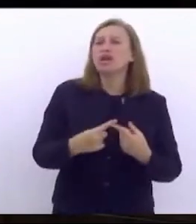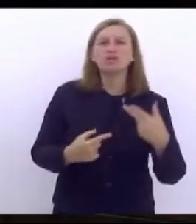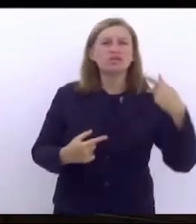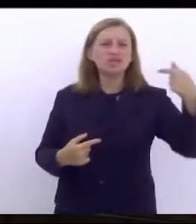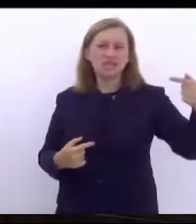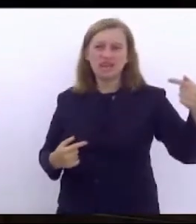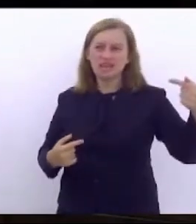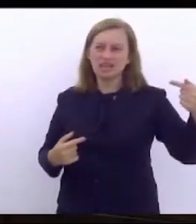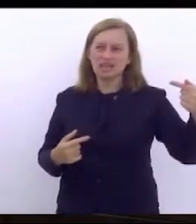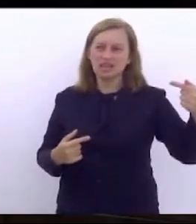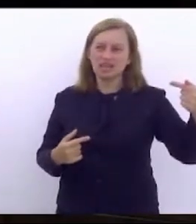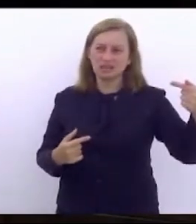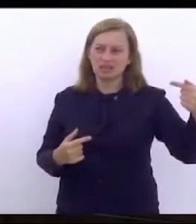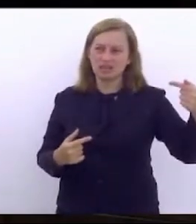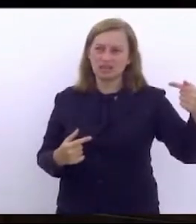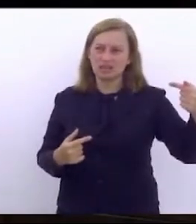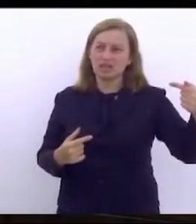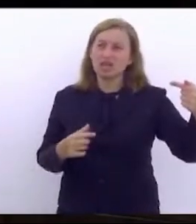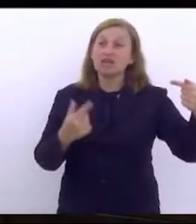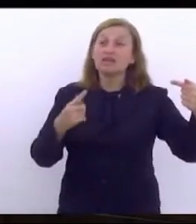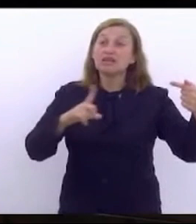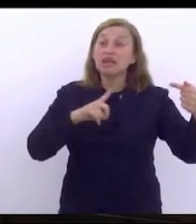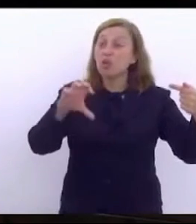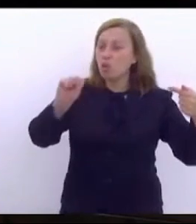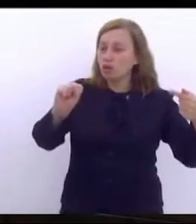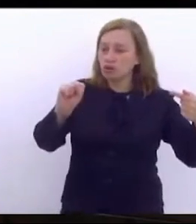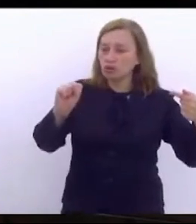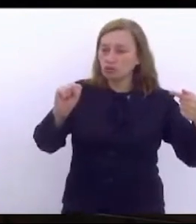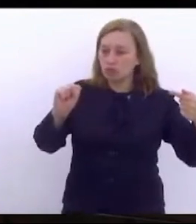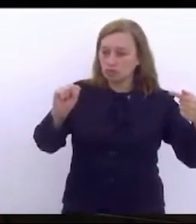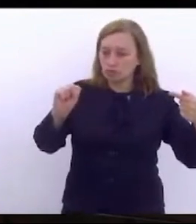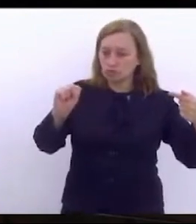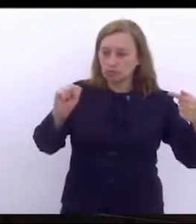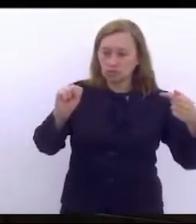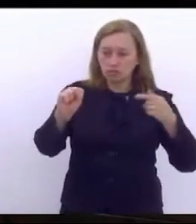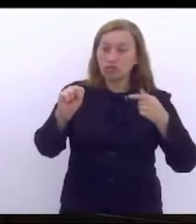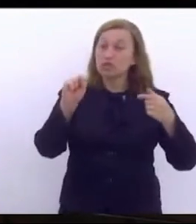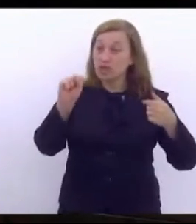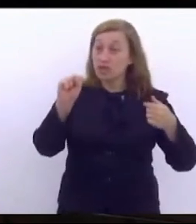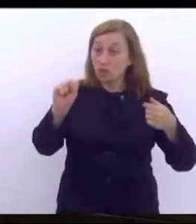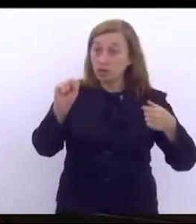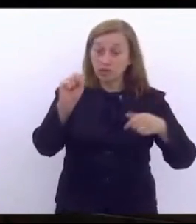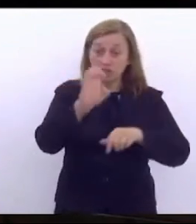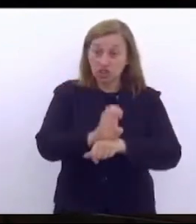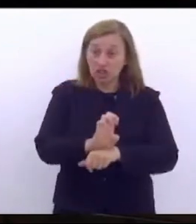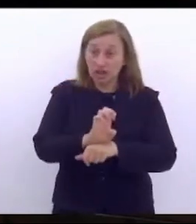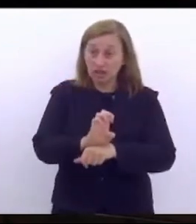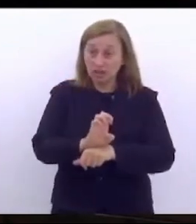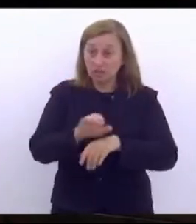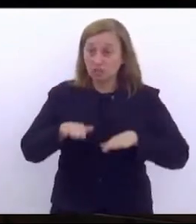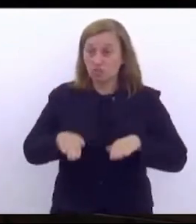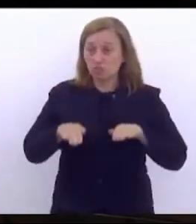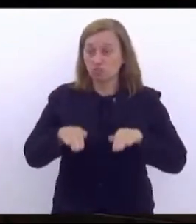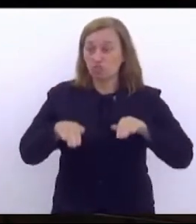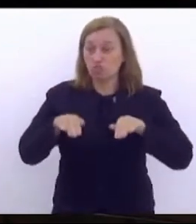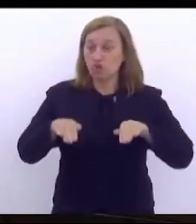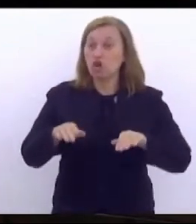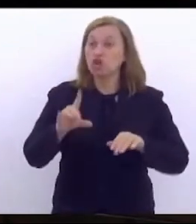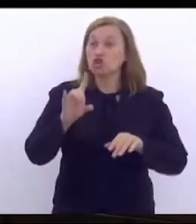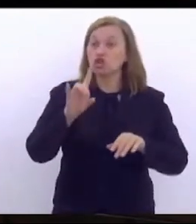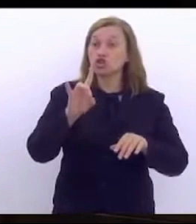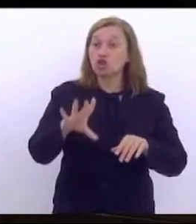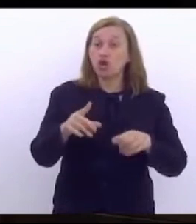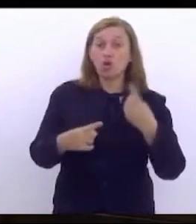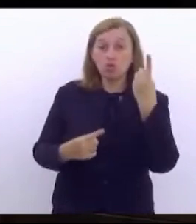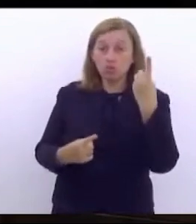8 estados não fornecem relatório oficial? E aí, como é que é? Aqui, a Austrália é uma exceção porque é o mais esdrúxulo de todos. E aí